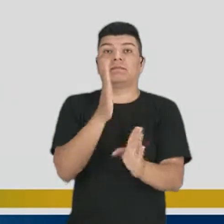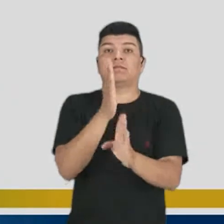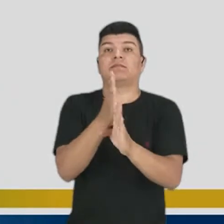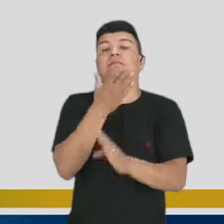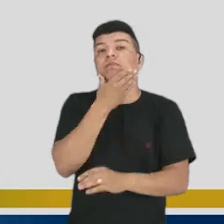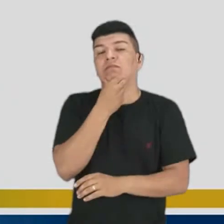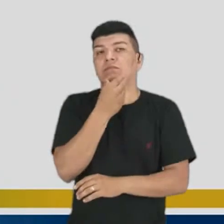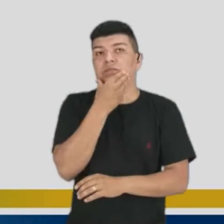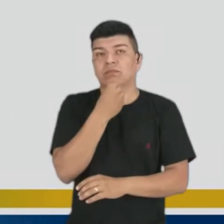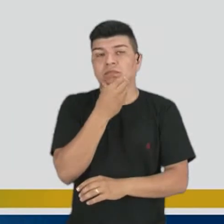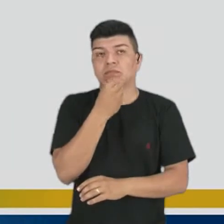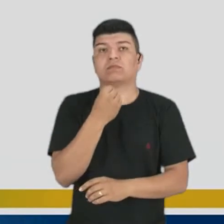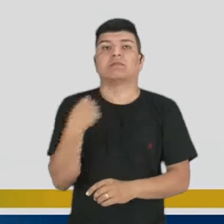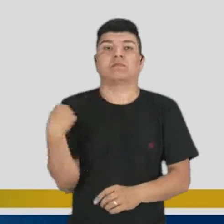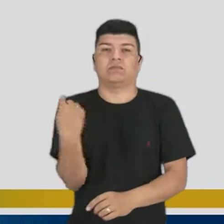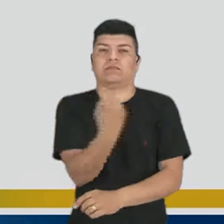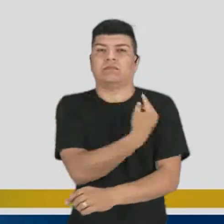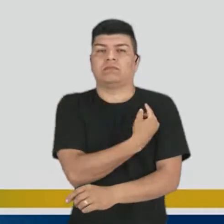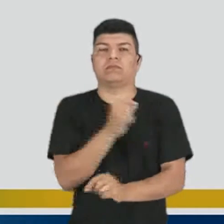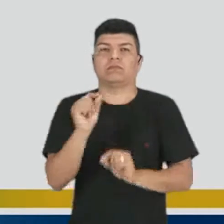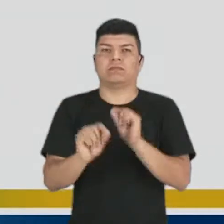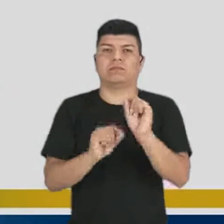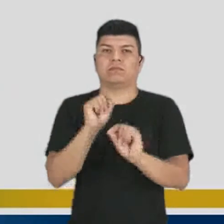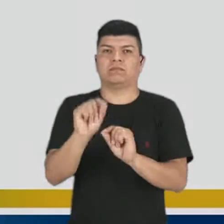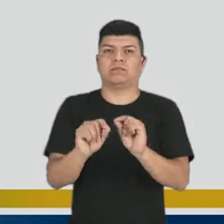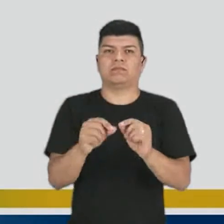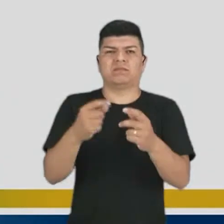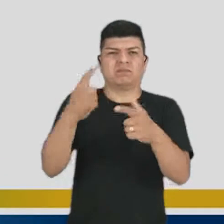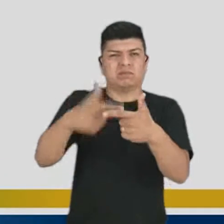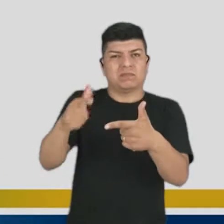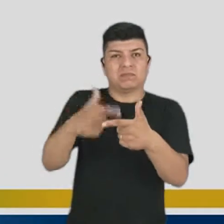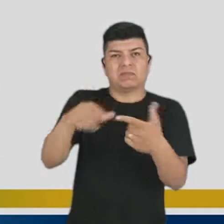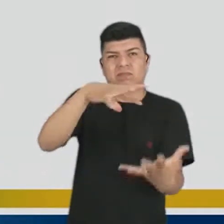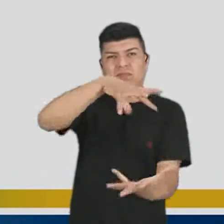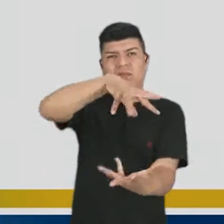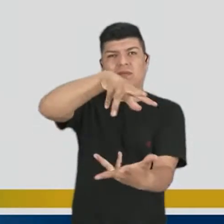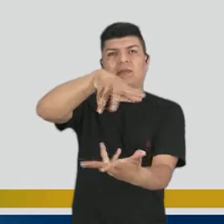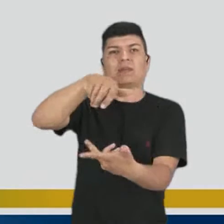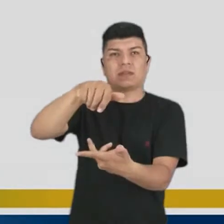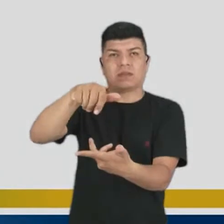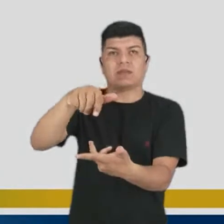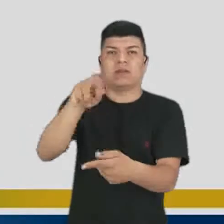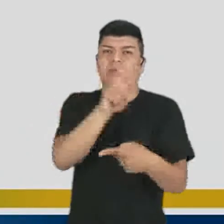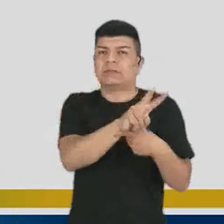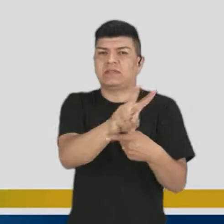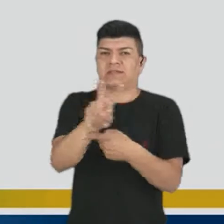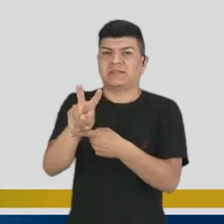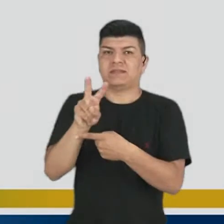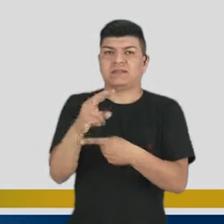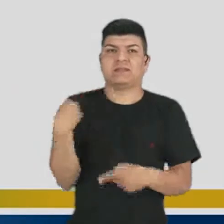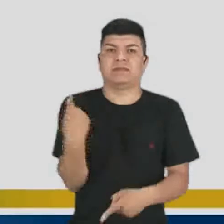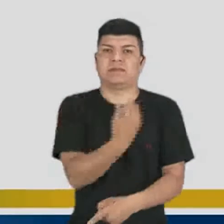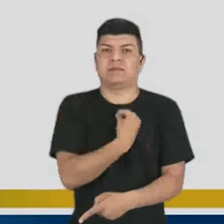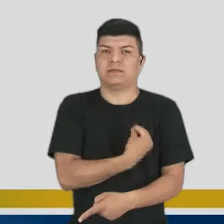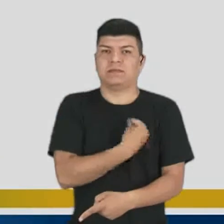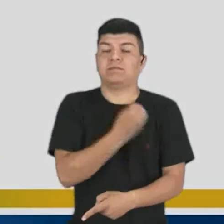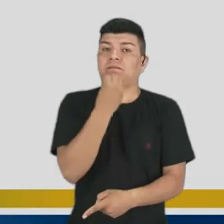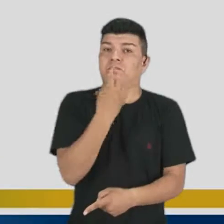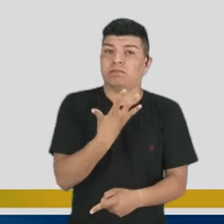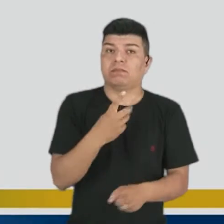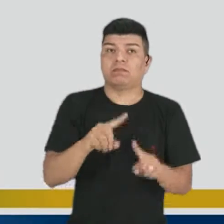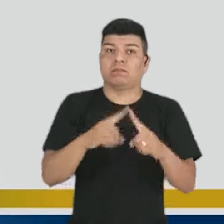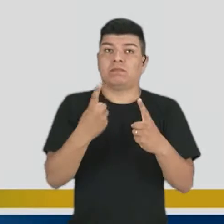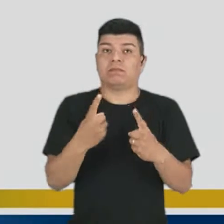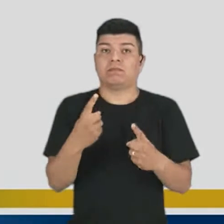homem, né? Então ele diz que nós estamos diante de um dos maiores paradoxos da humanidade. Nós zelamos, né, pela nossa vida, pelo